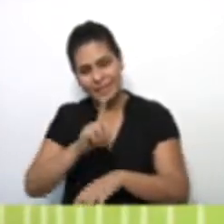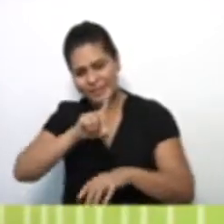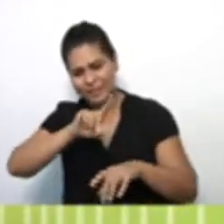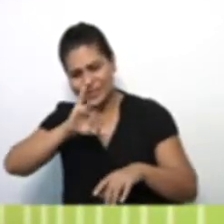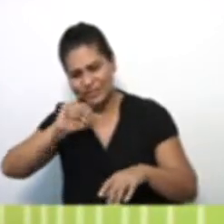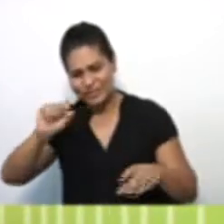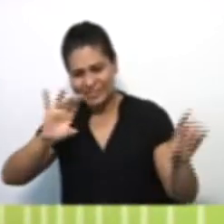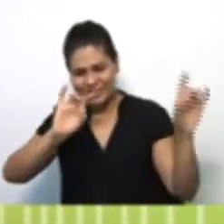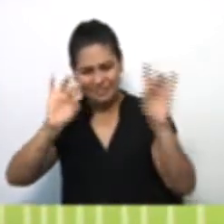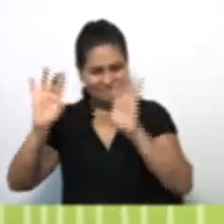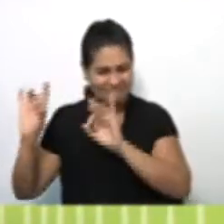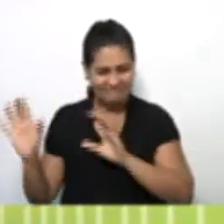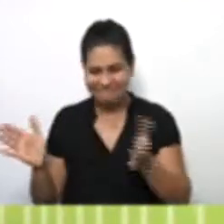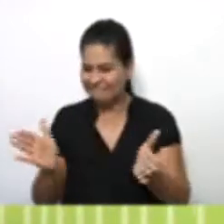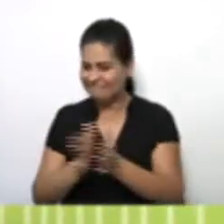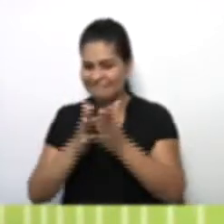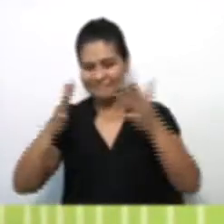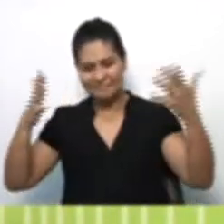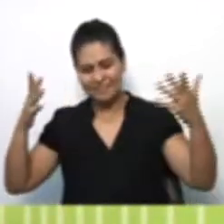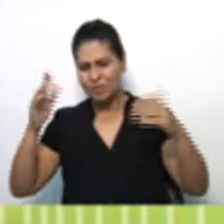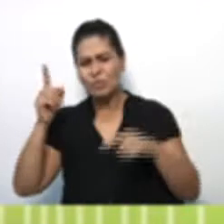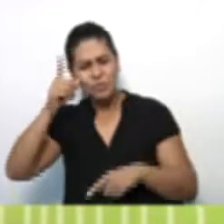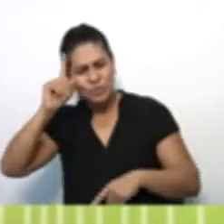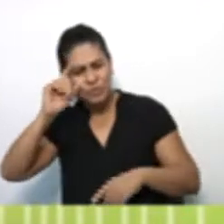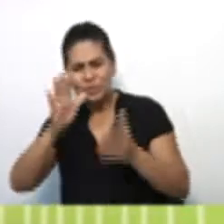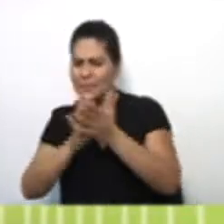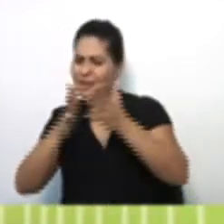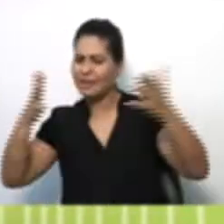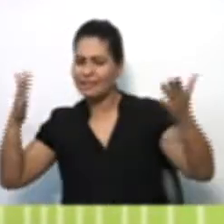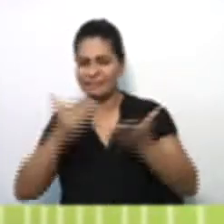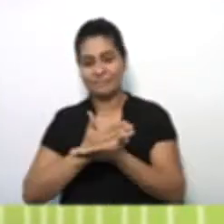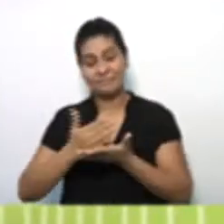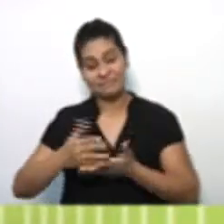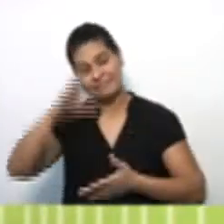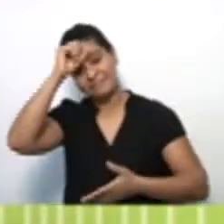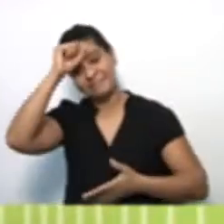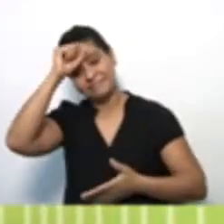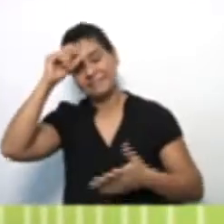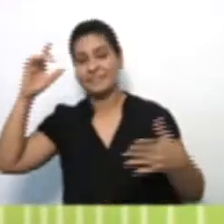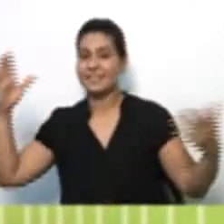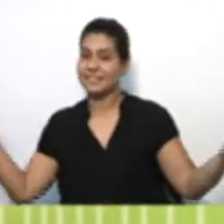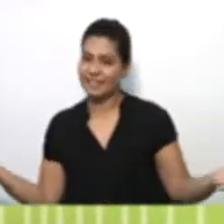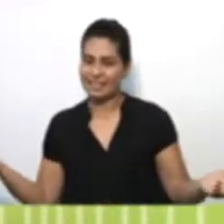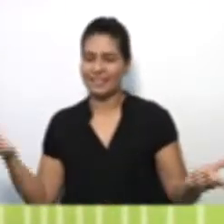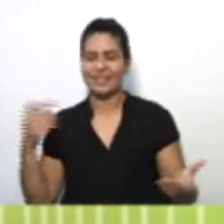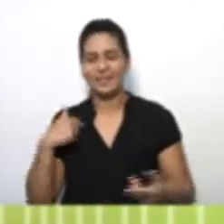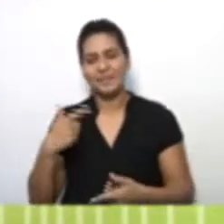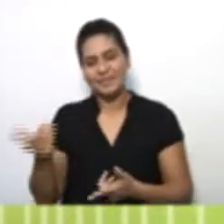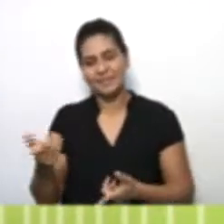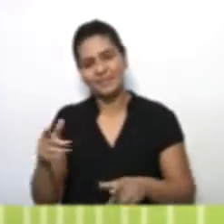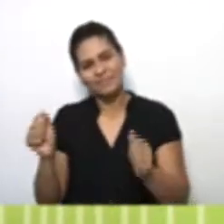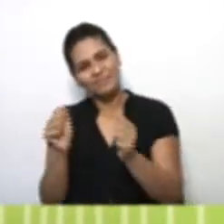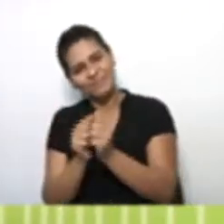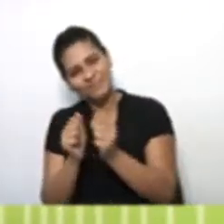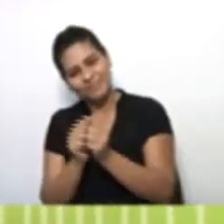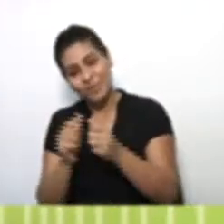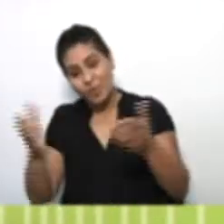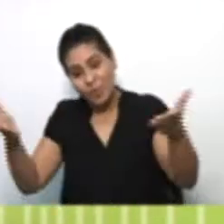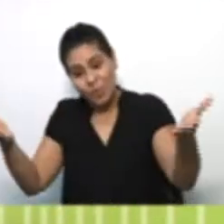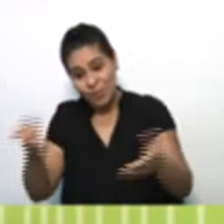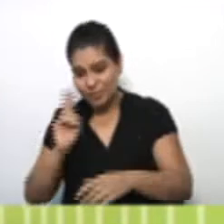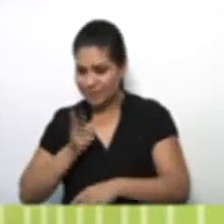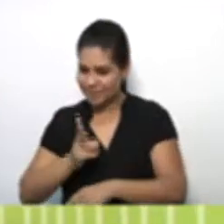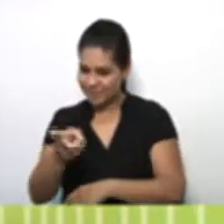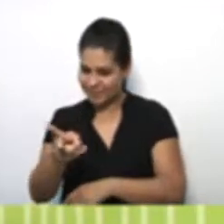que está maravilhoso. Qualquer dia é dia maravilhoso para nós começarmos a aprender. Meu querido, nós estamos juntos hoje